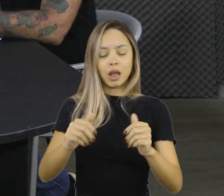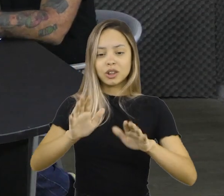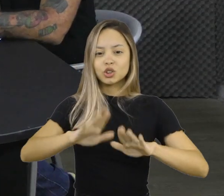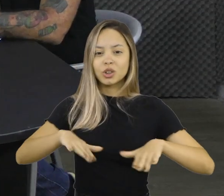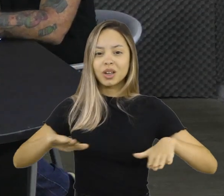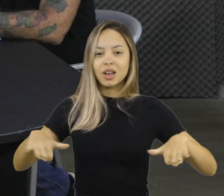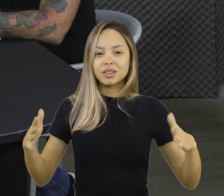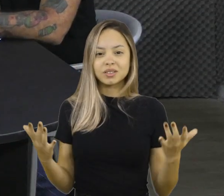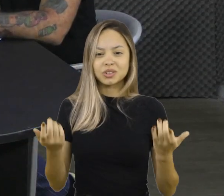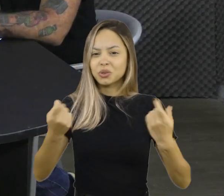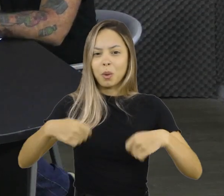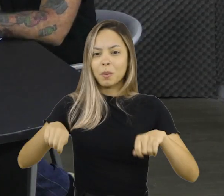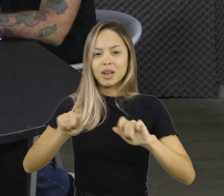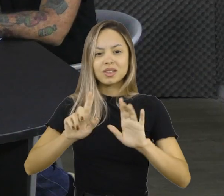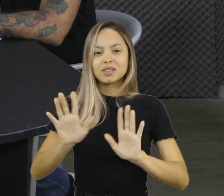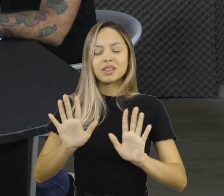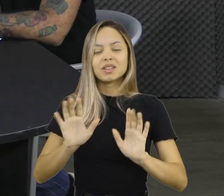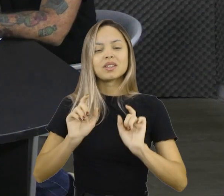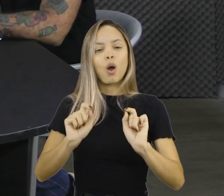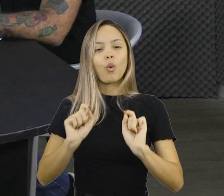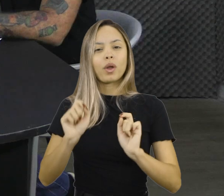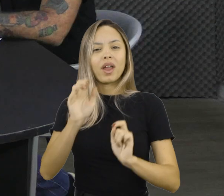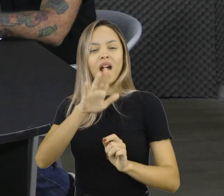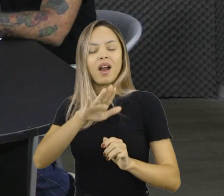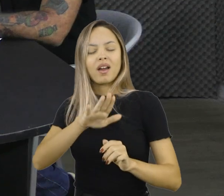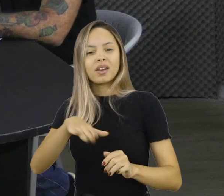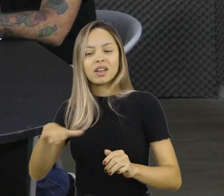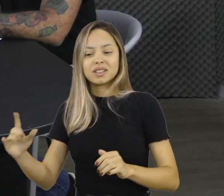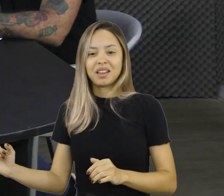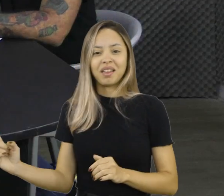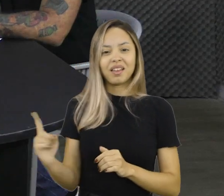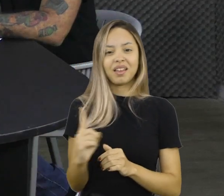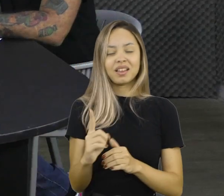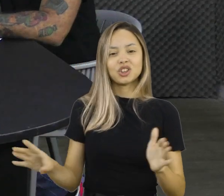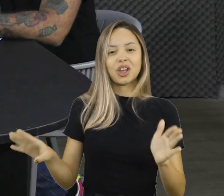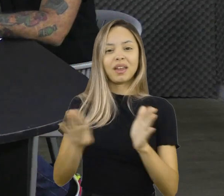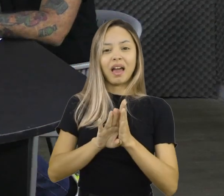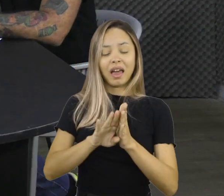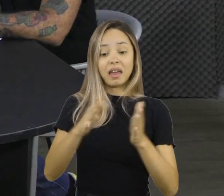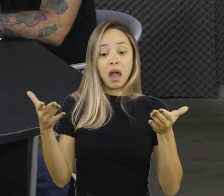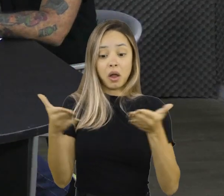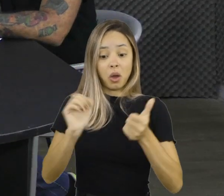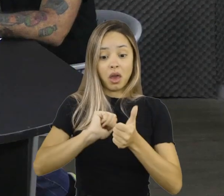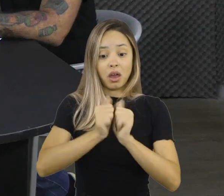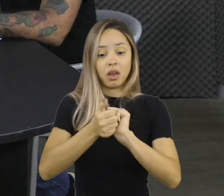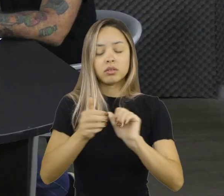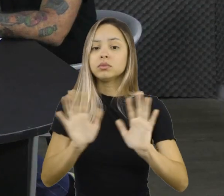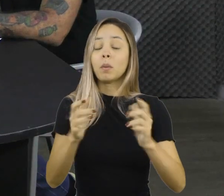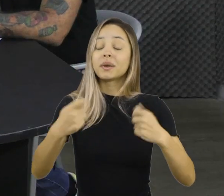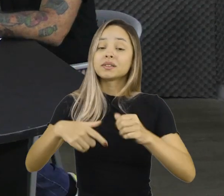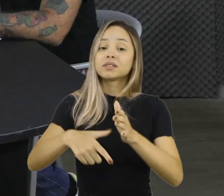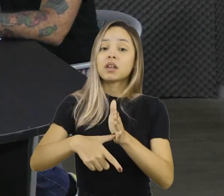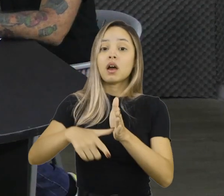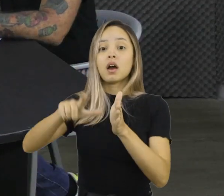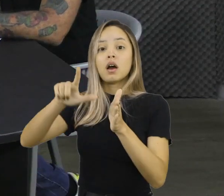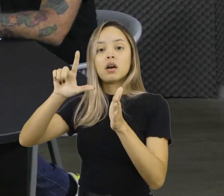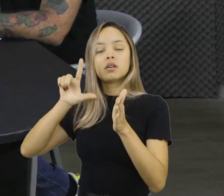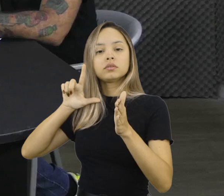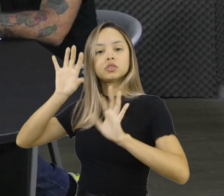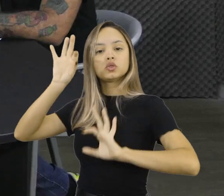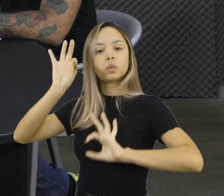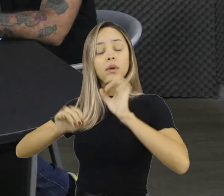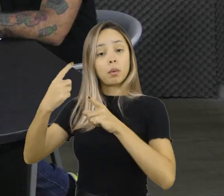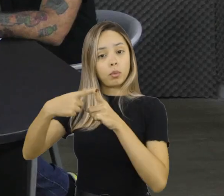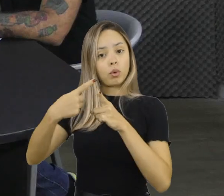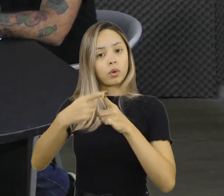esperar a criança chegar para ela estar adaptada ela precisa estar adaptada antes da criança chegar na escola porque pais e mães tê o